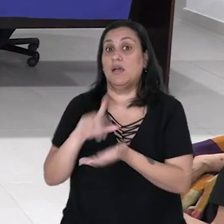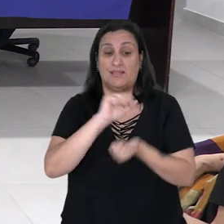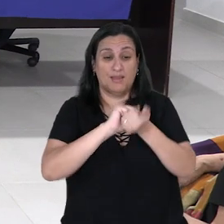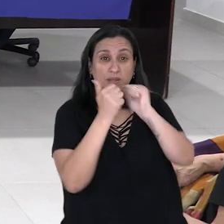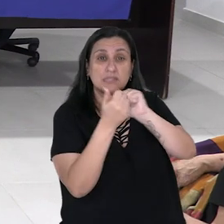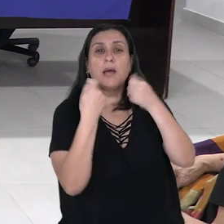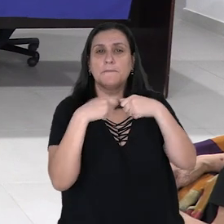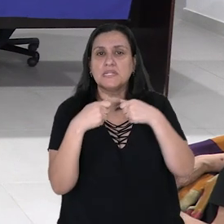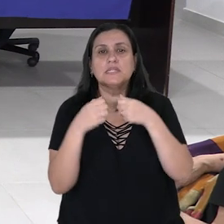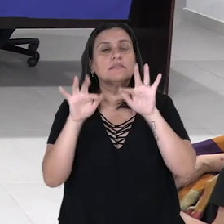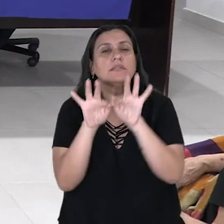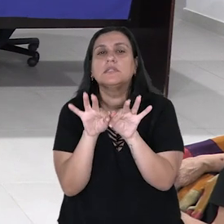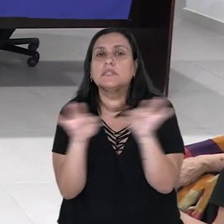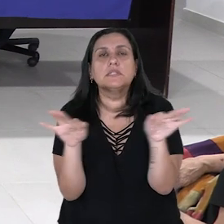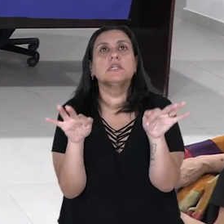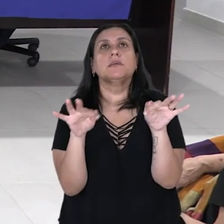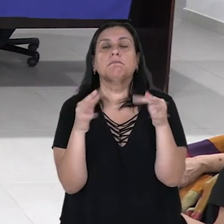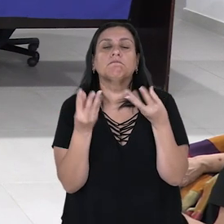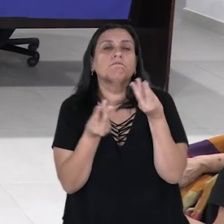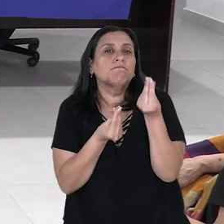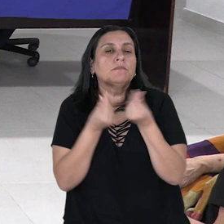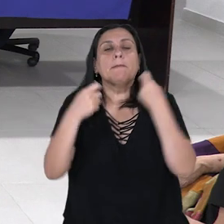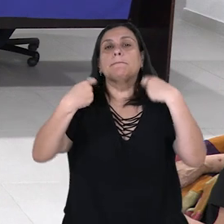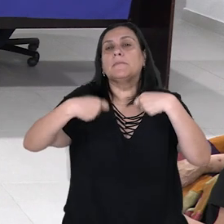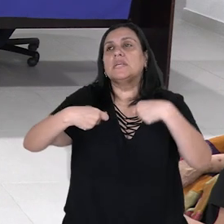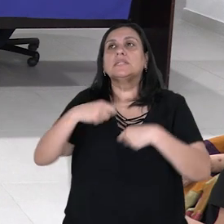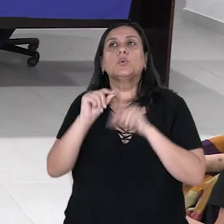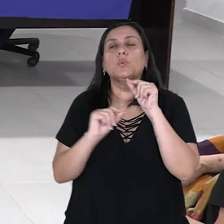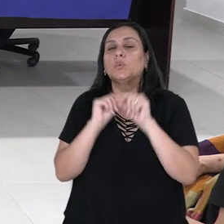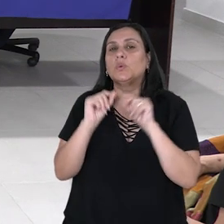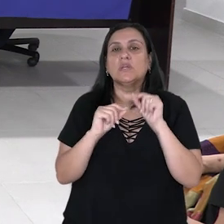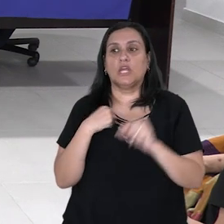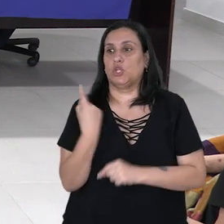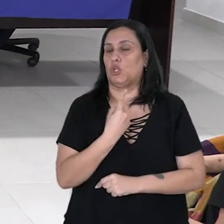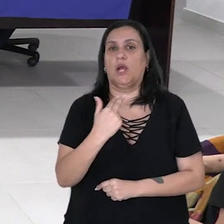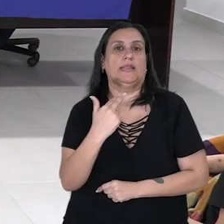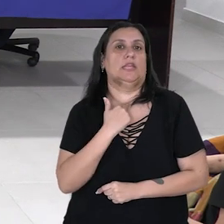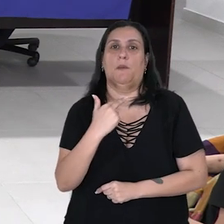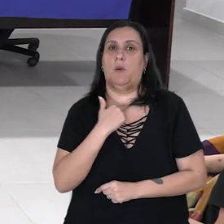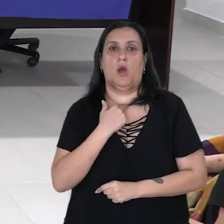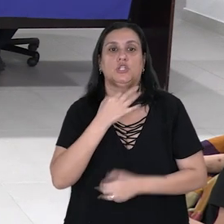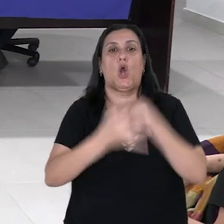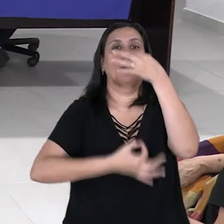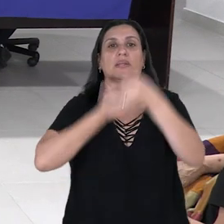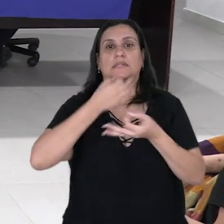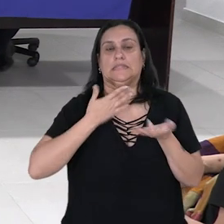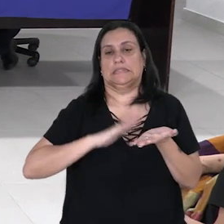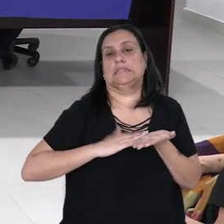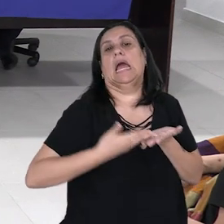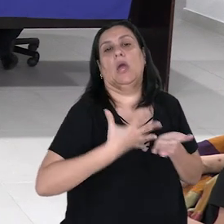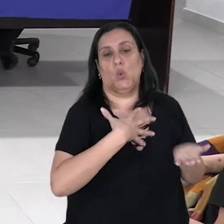ser sucinta, tem que ser algo que a gente não coloque a nossa